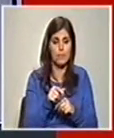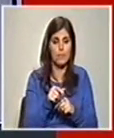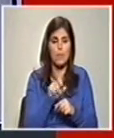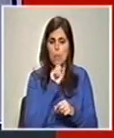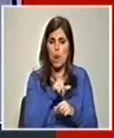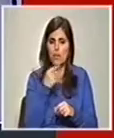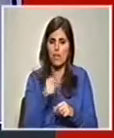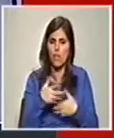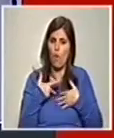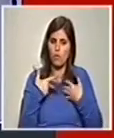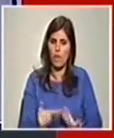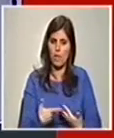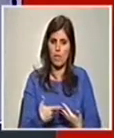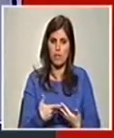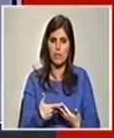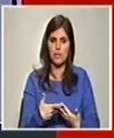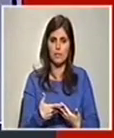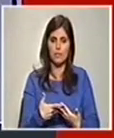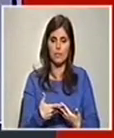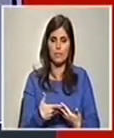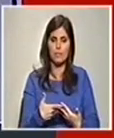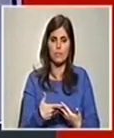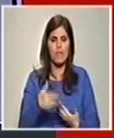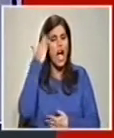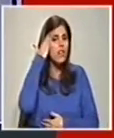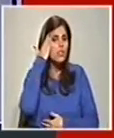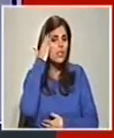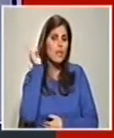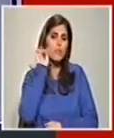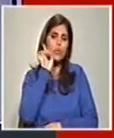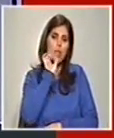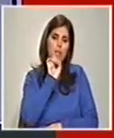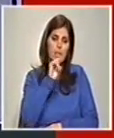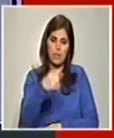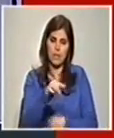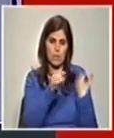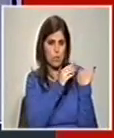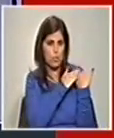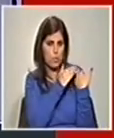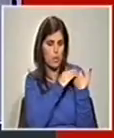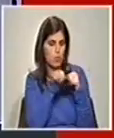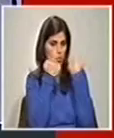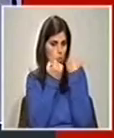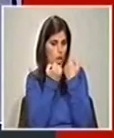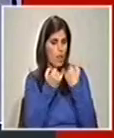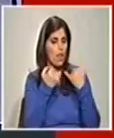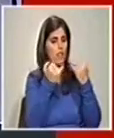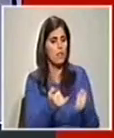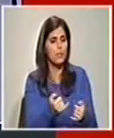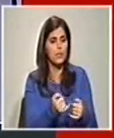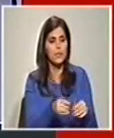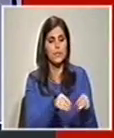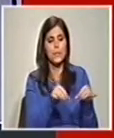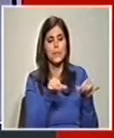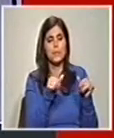pode haver uma vontade de, ou entender-se que é importante haver uma responsabilidade social, mas depois dispensar